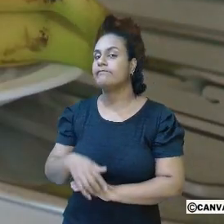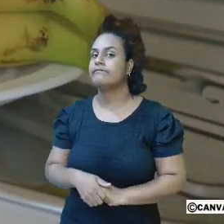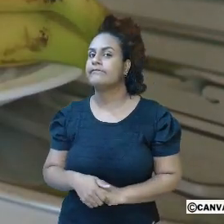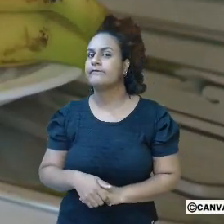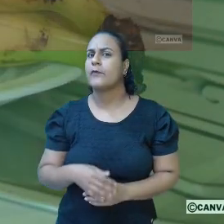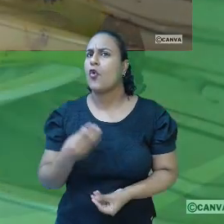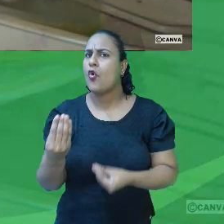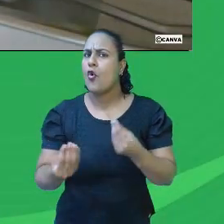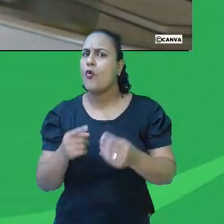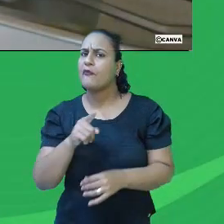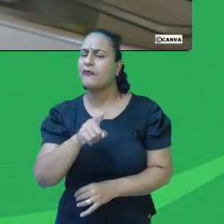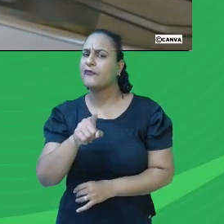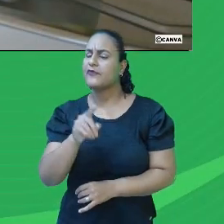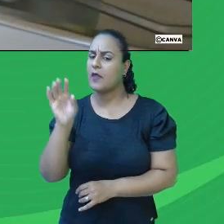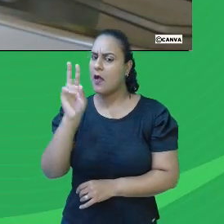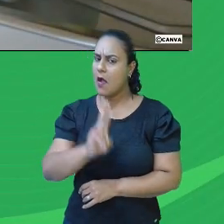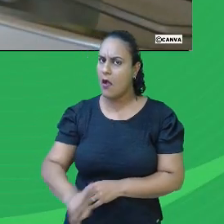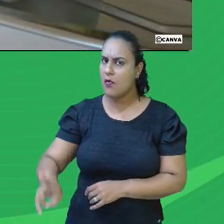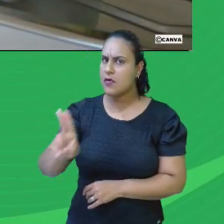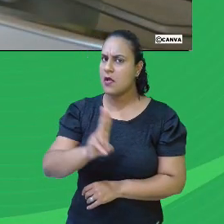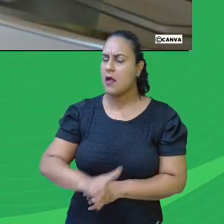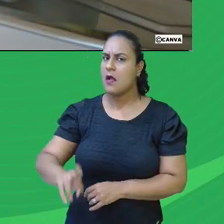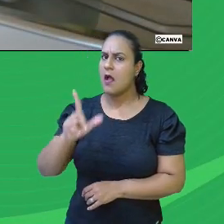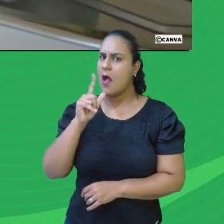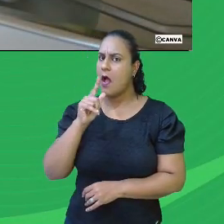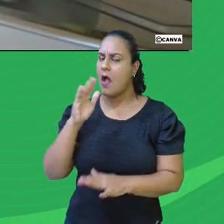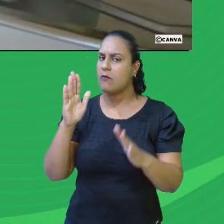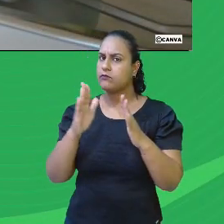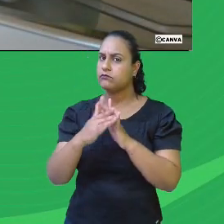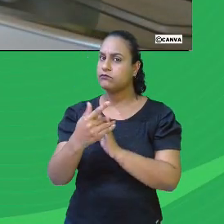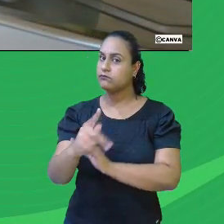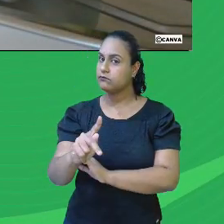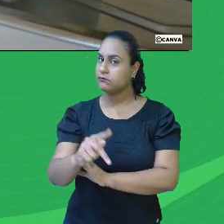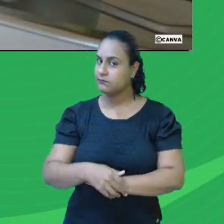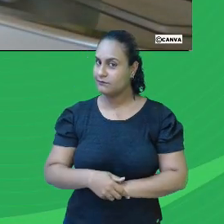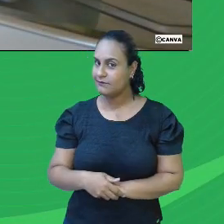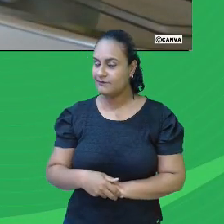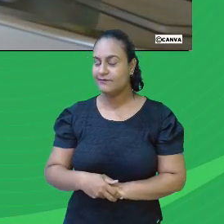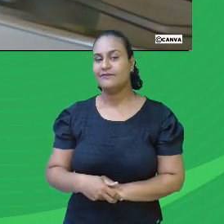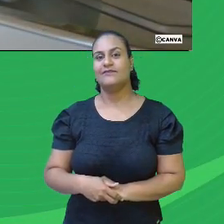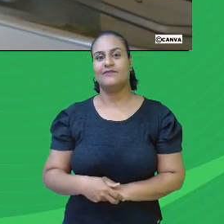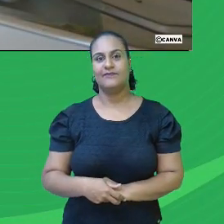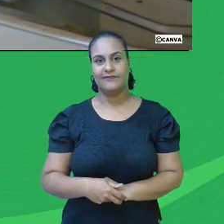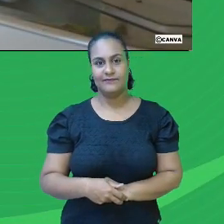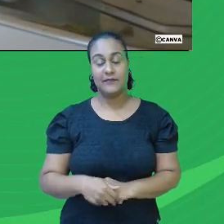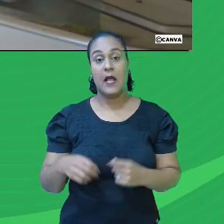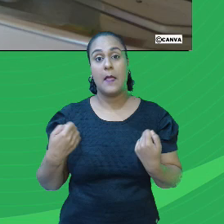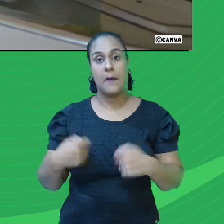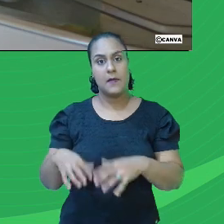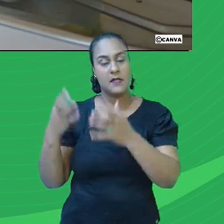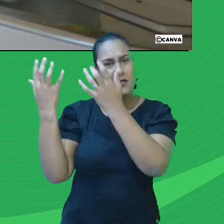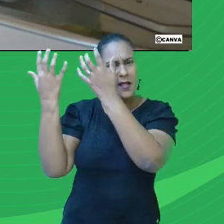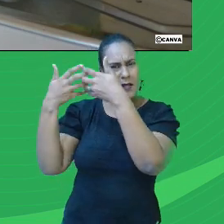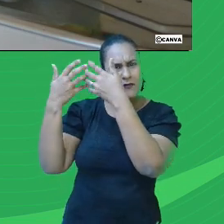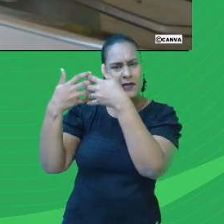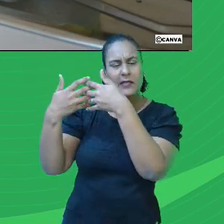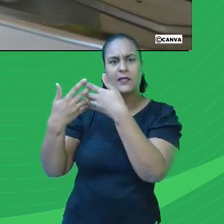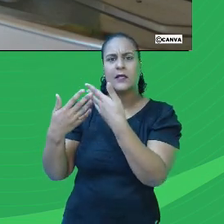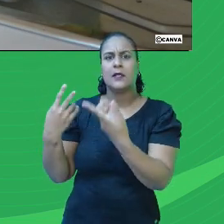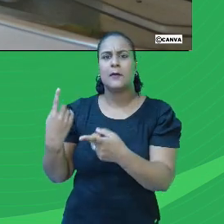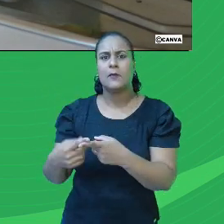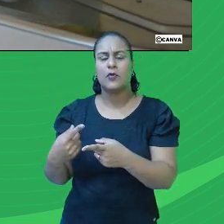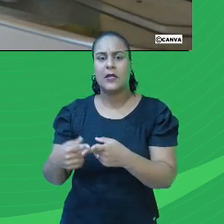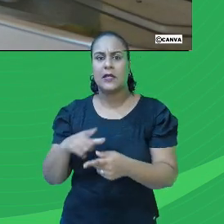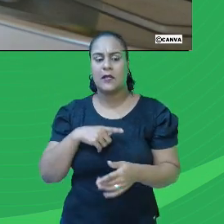você está utilizando a água na sua casa, certo? E é isso que a gente tem que começar a pensar, porque ela passa